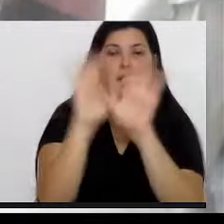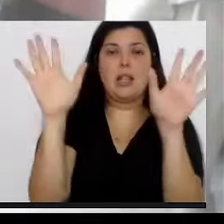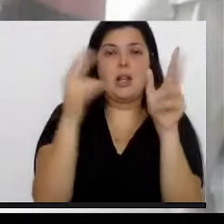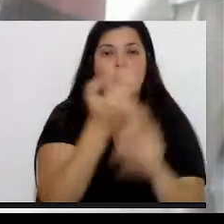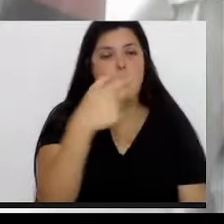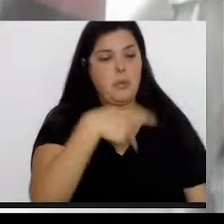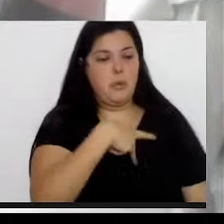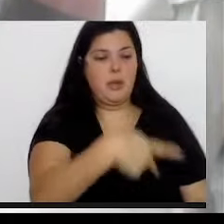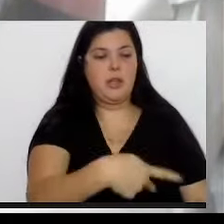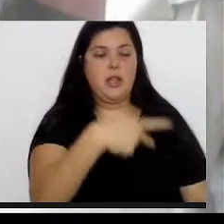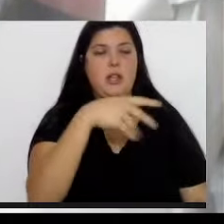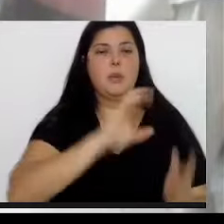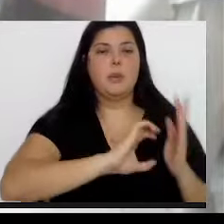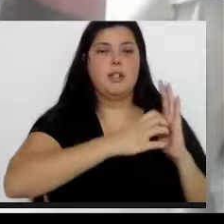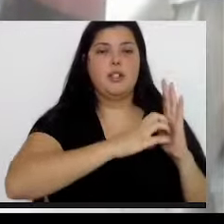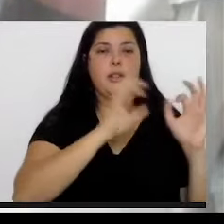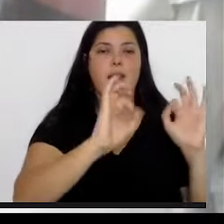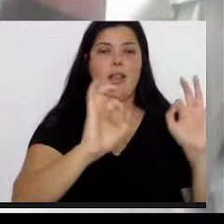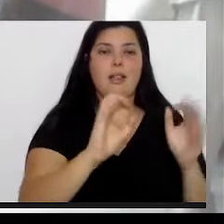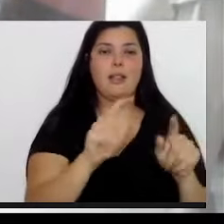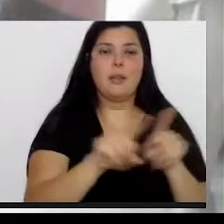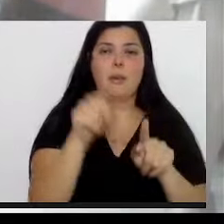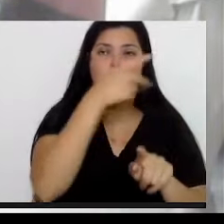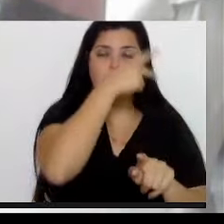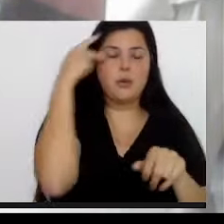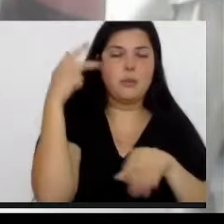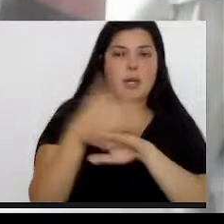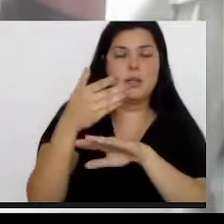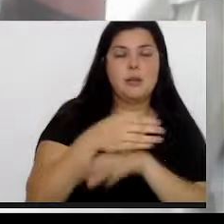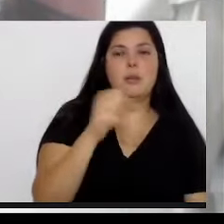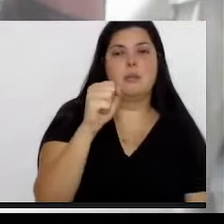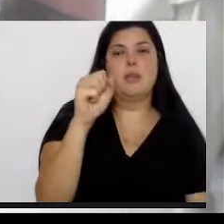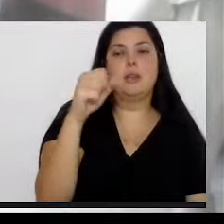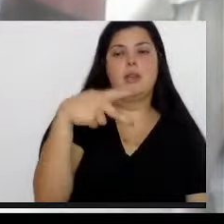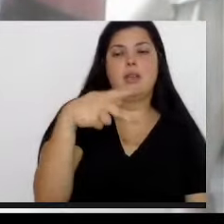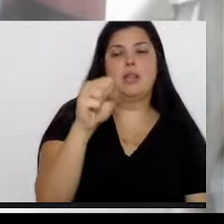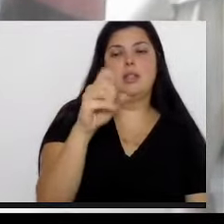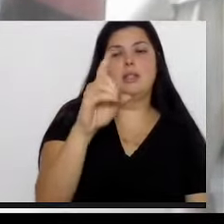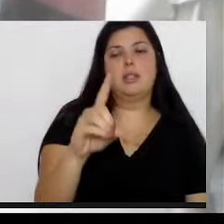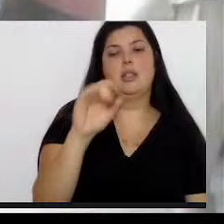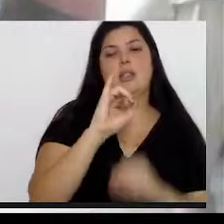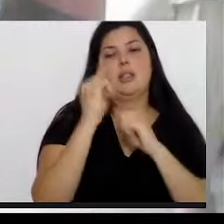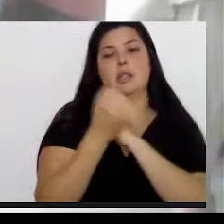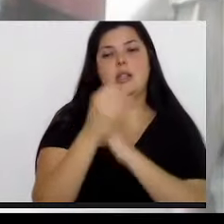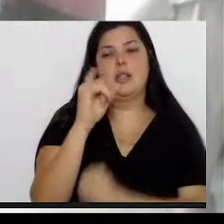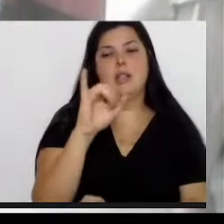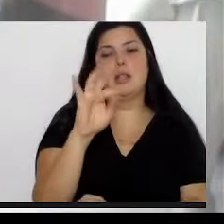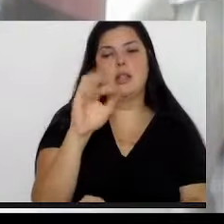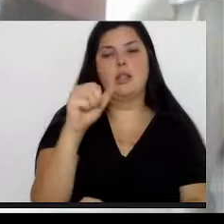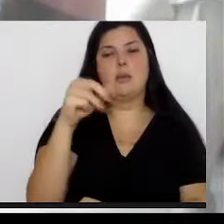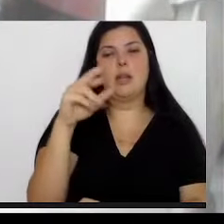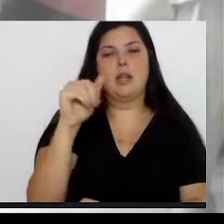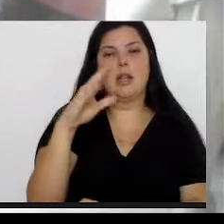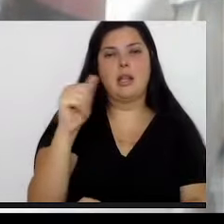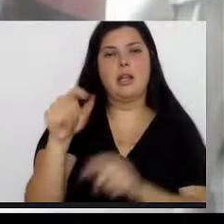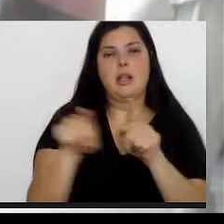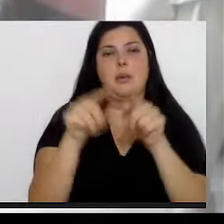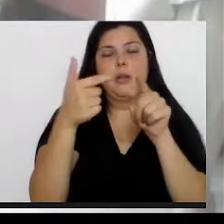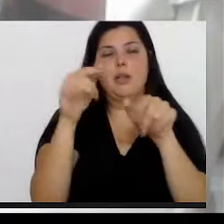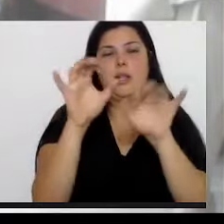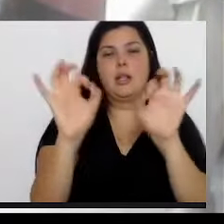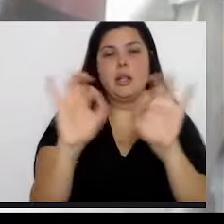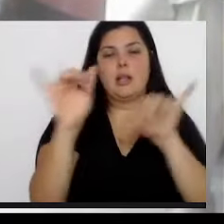partido ou qualquer integrante do PSD na ilha de Itamaracá. Não realizaram atos de propaganda eleitoral